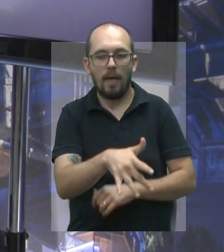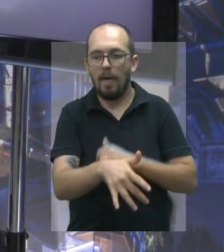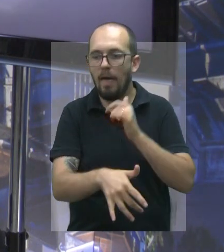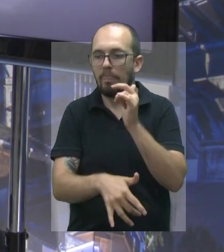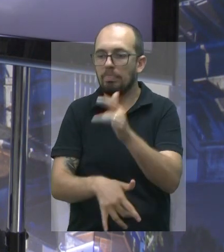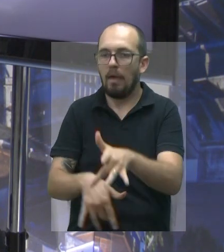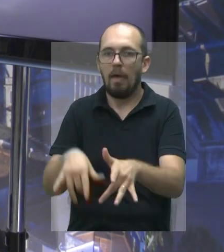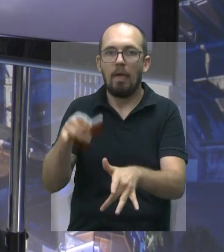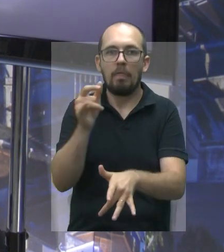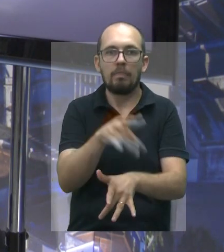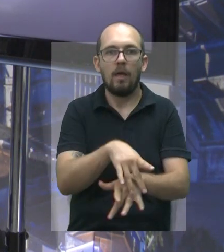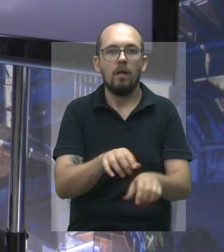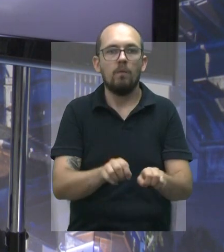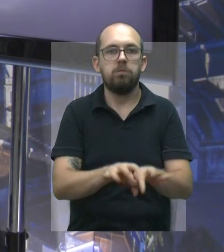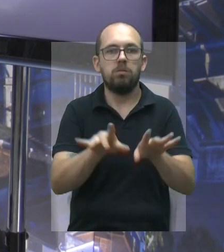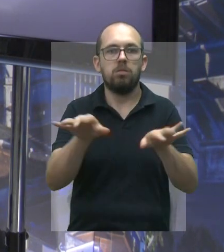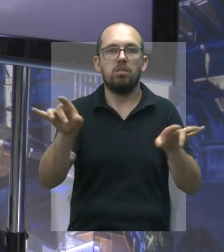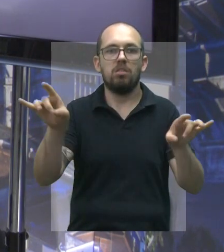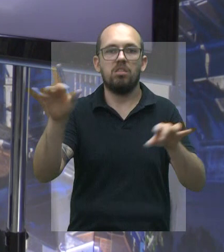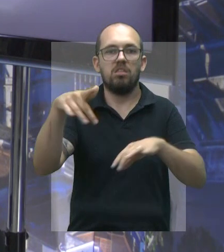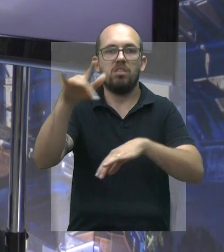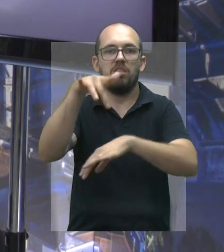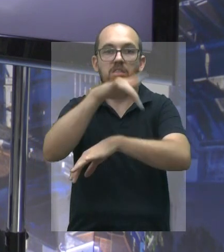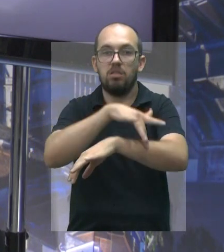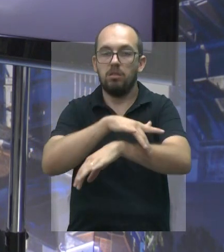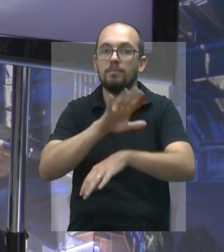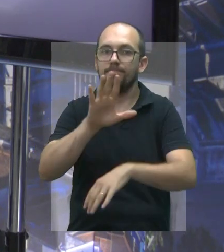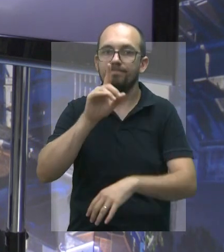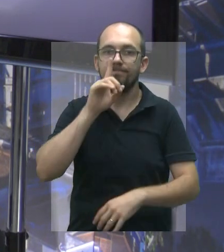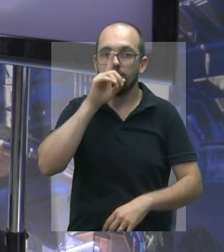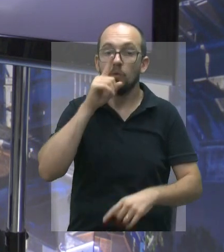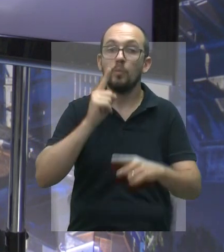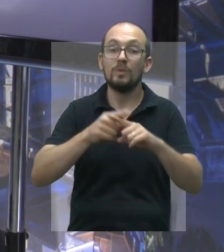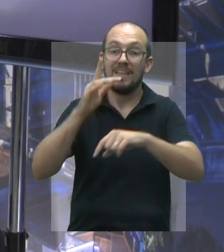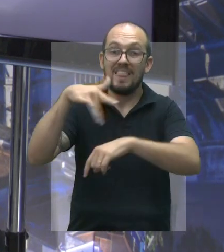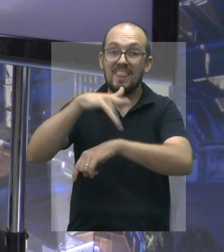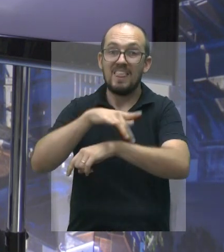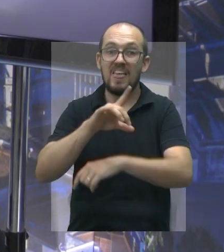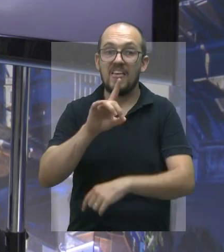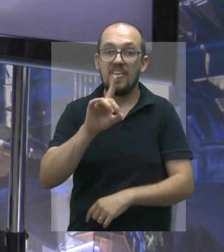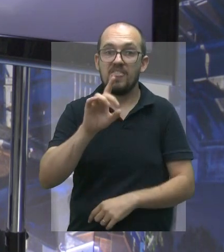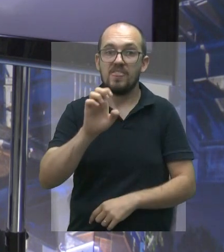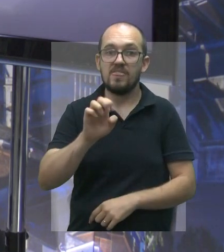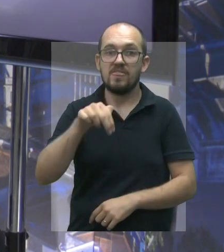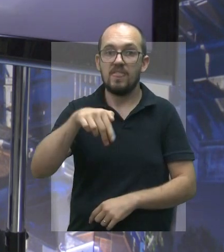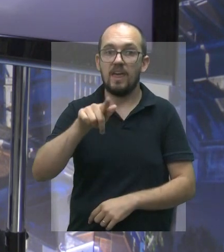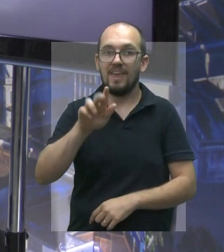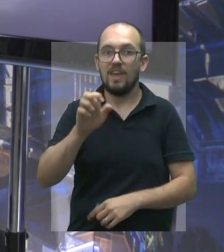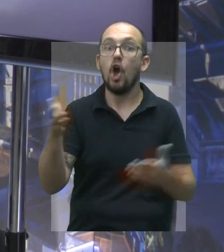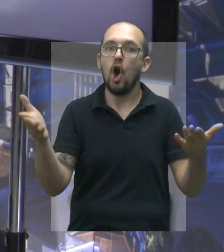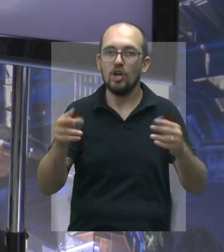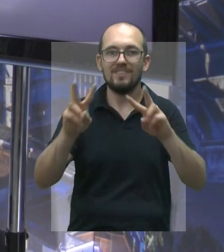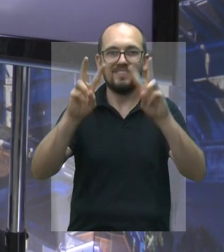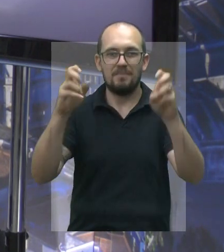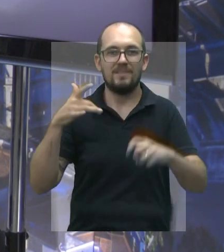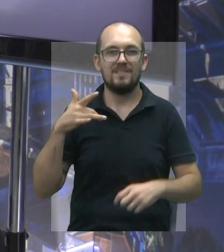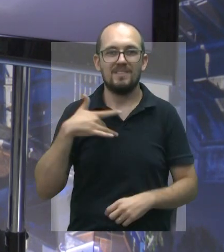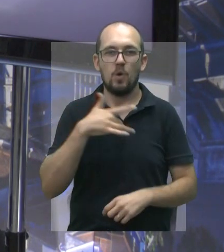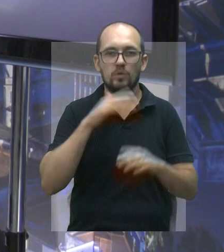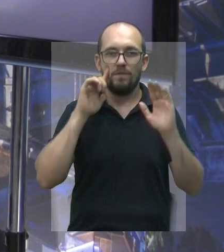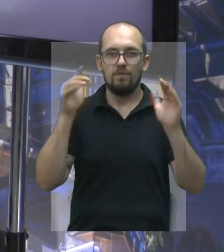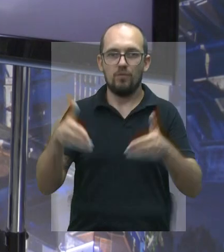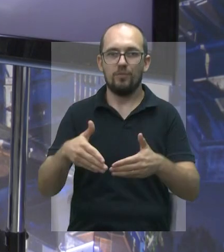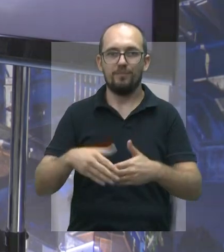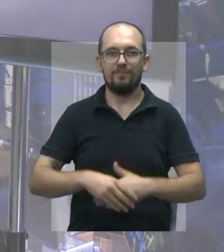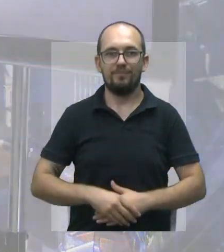mosquito transmissor da dengue. E é justamente a dengue, essa doença terrível, o tema do nosso Saúde em Foco de